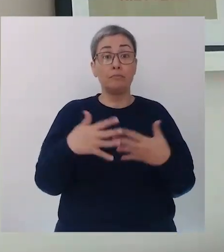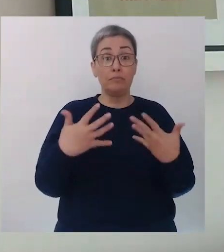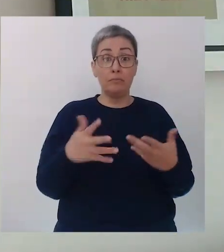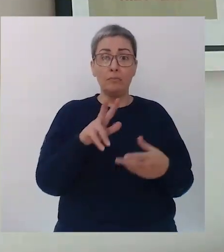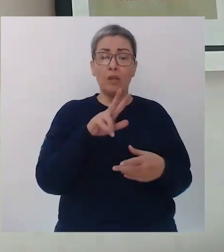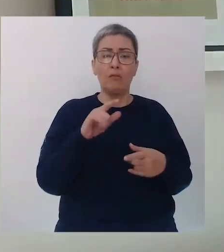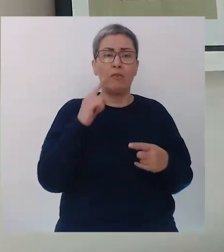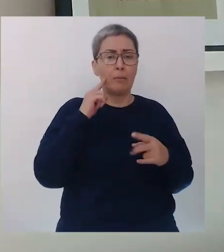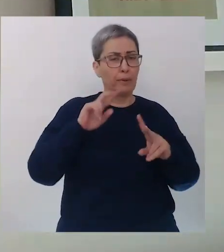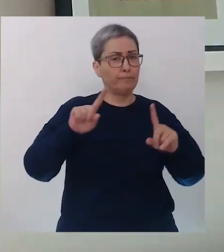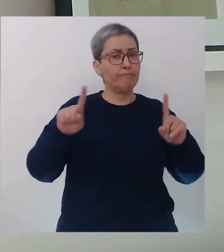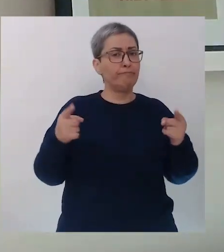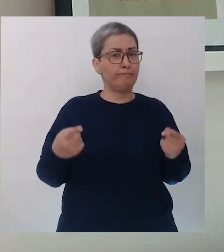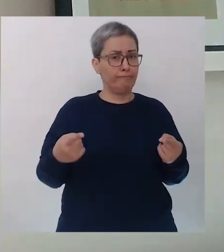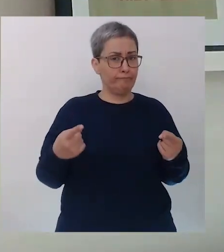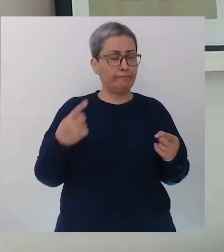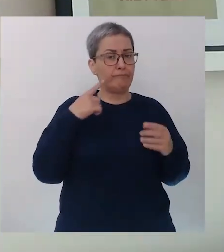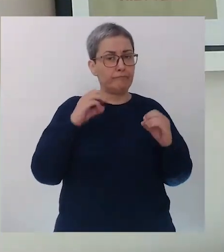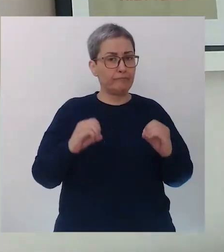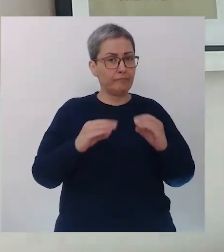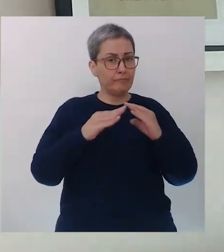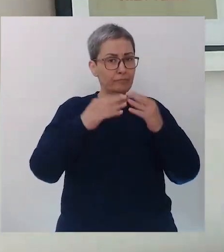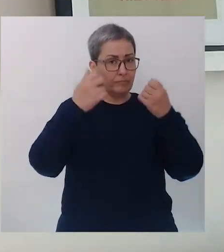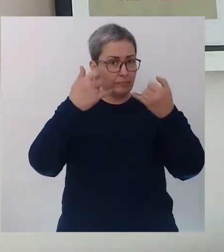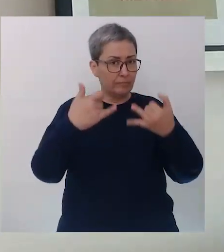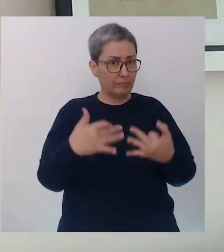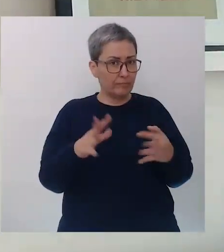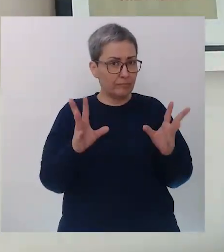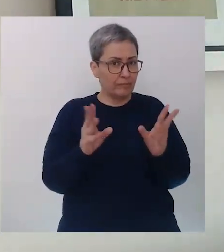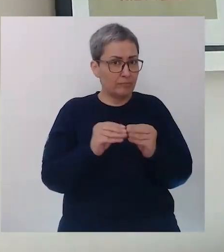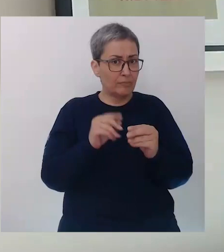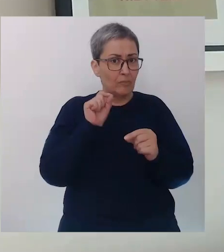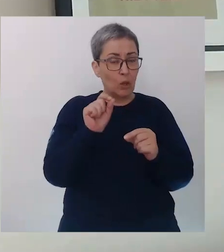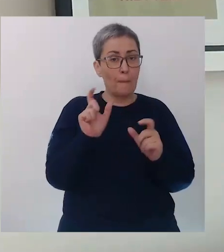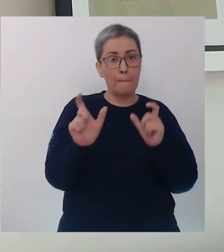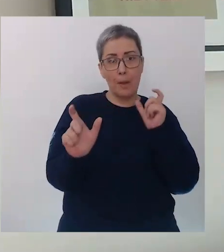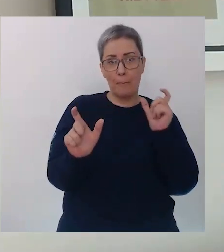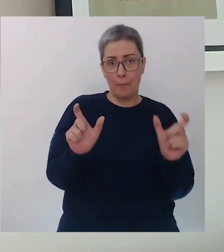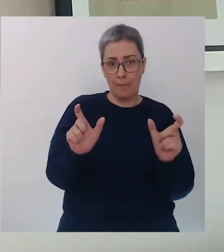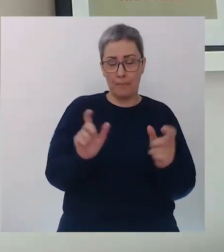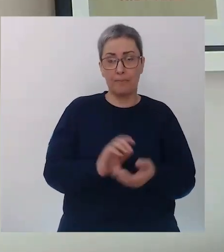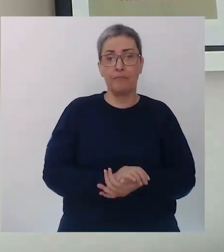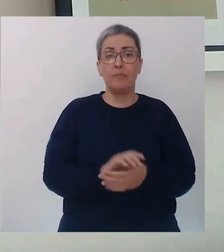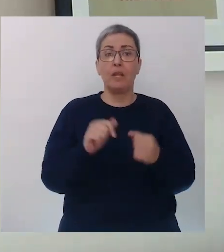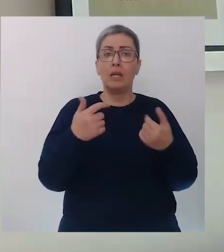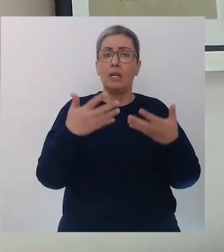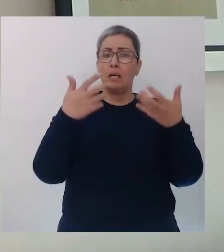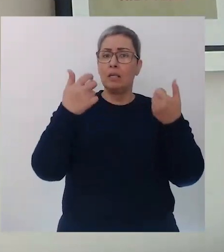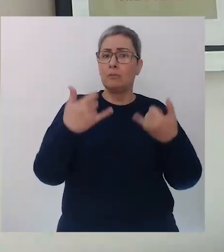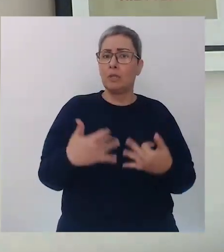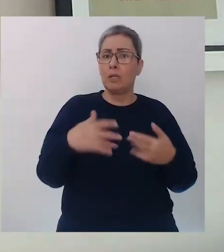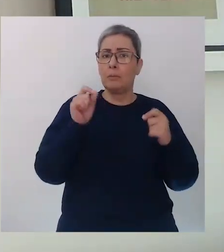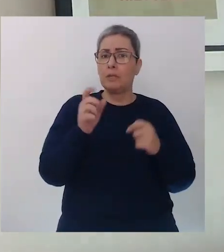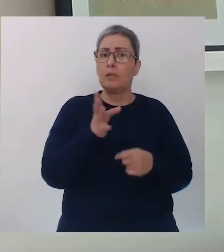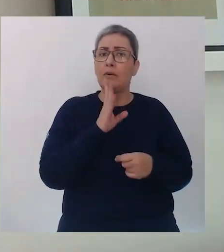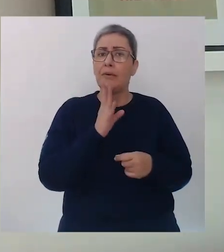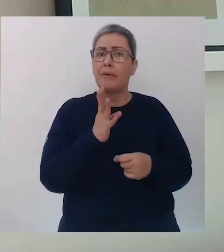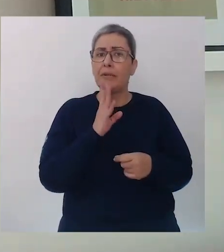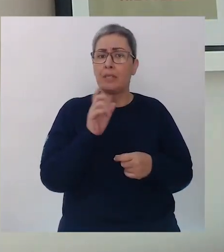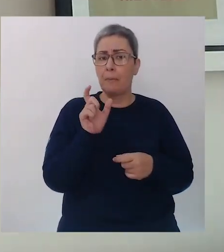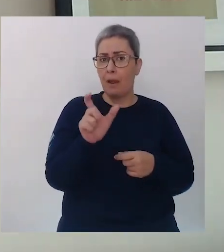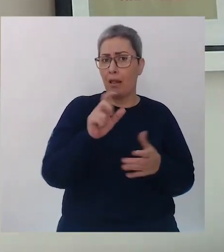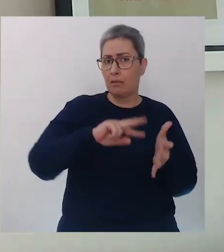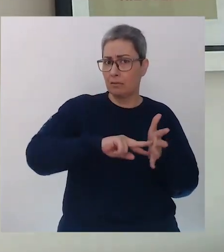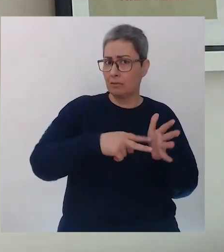Bom, vamos abrir um parênteses aqui no programa para falar um pouquinho mais sobre as palavras. Como eu já falei, a gente precisa saber o que as